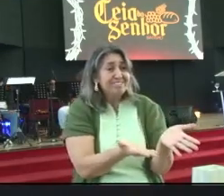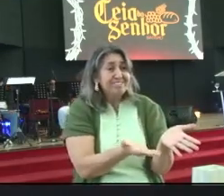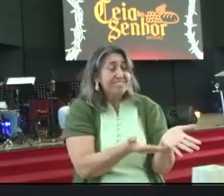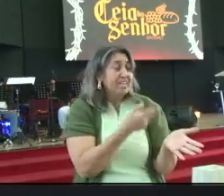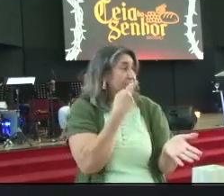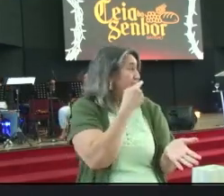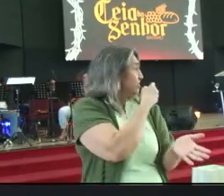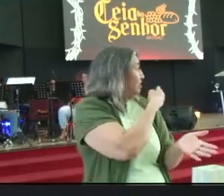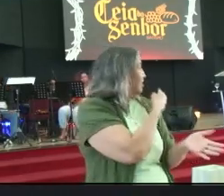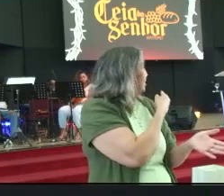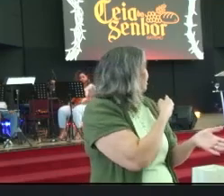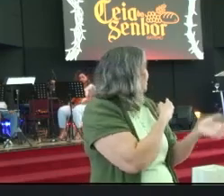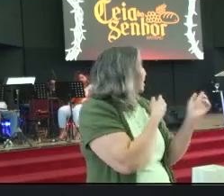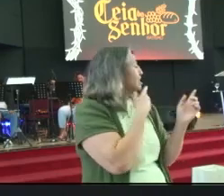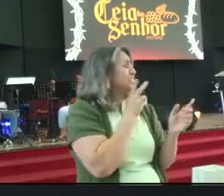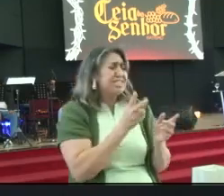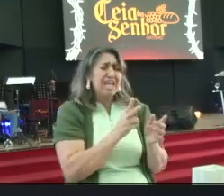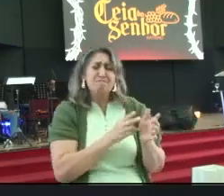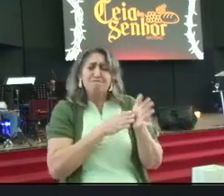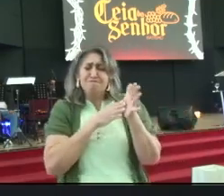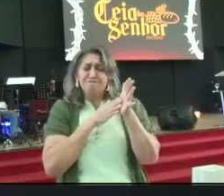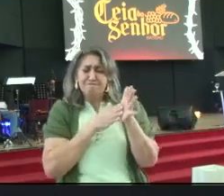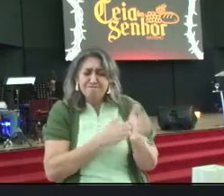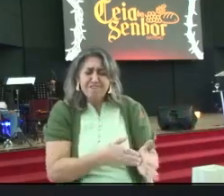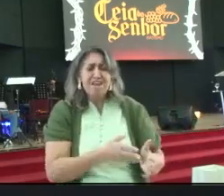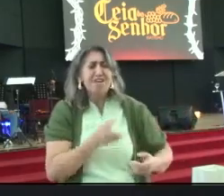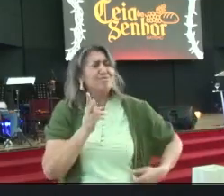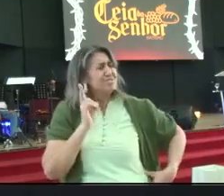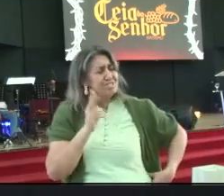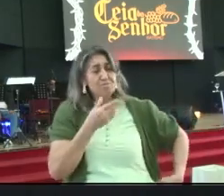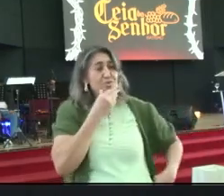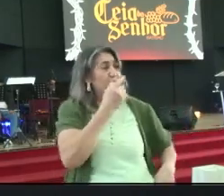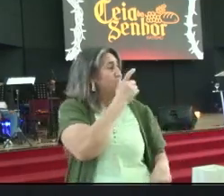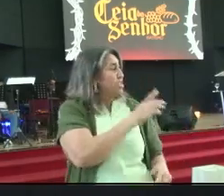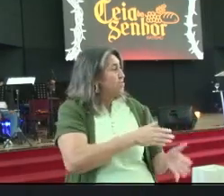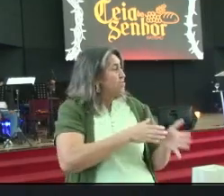foi fiel. Sempre foi atencioso.